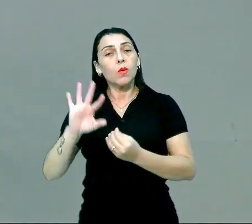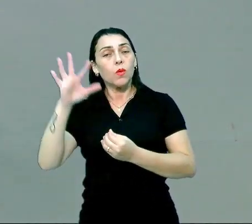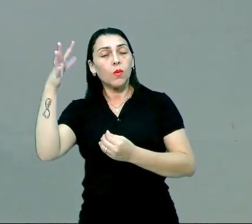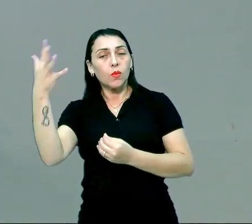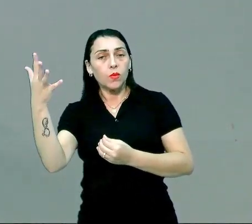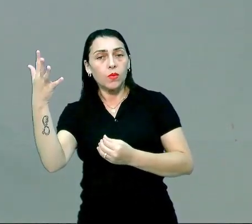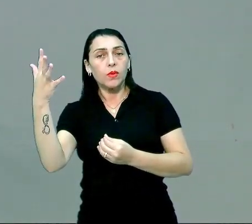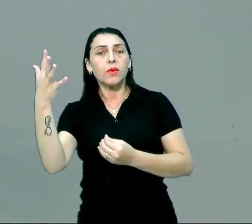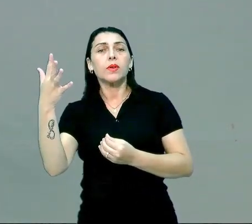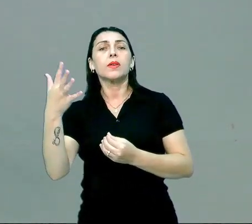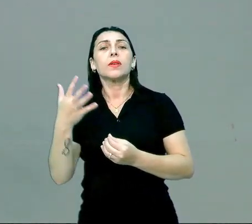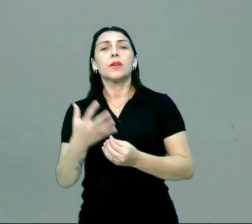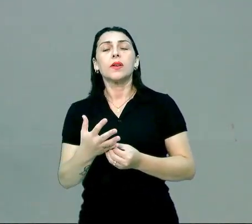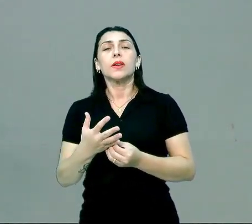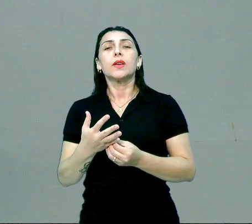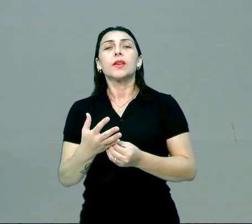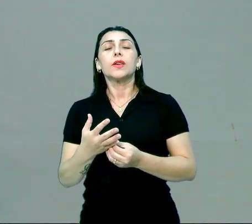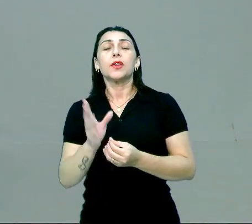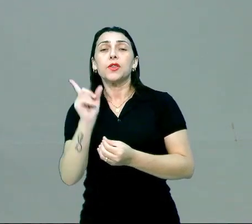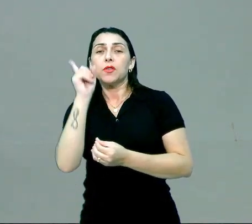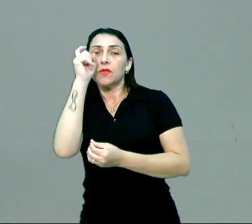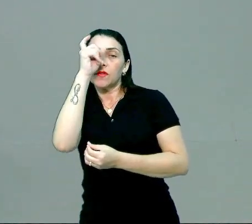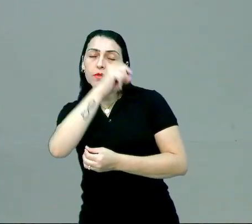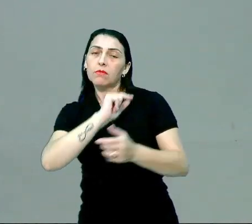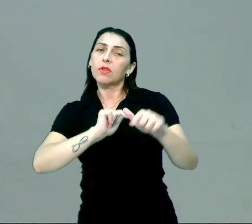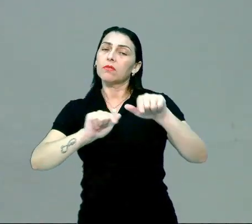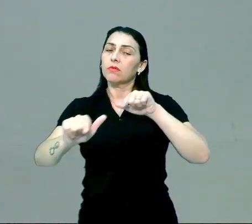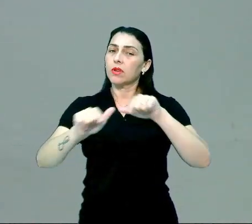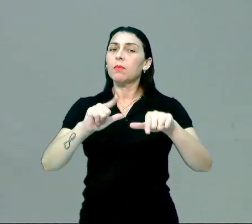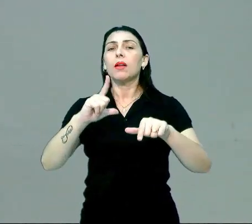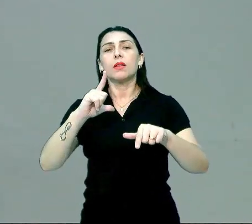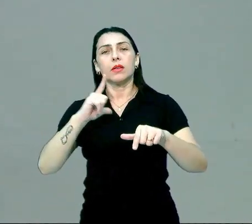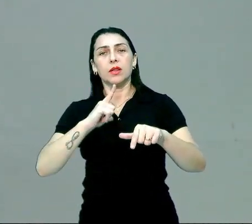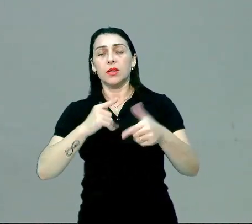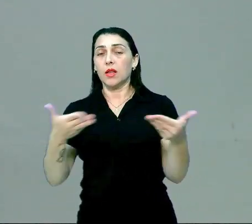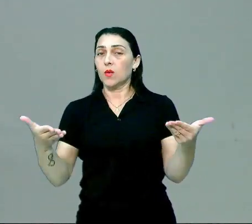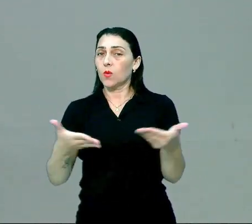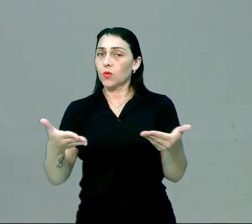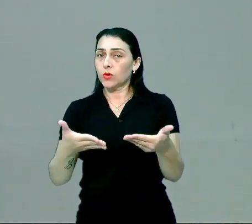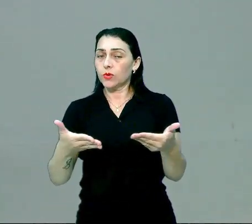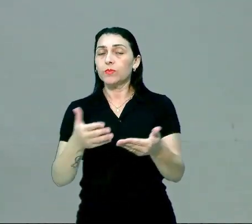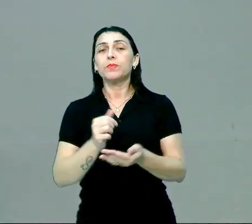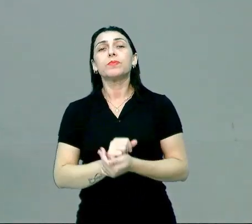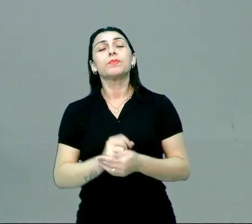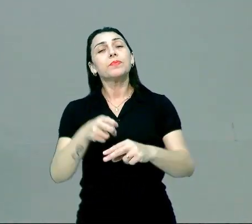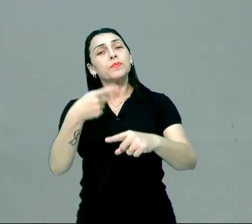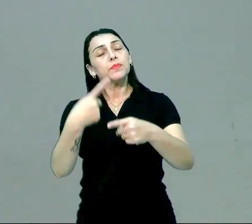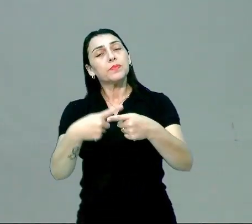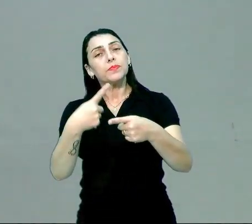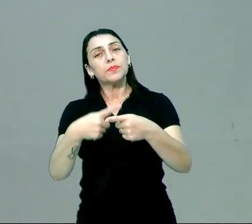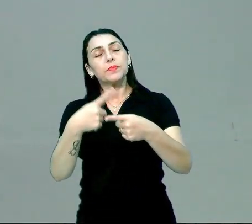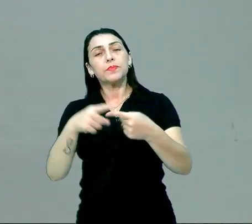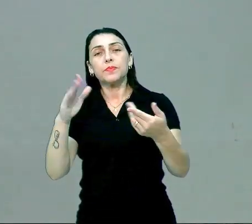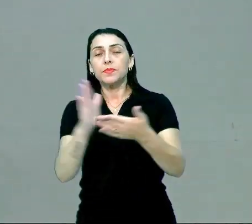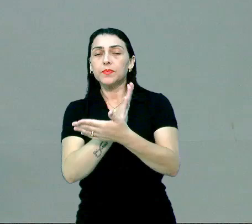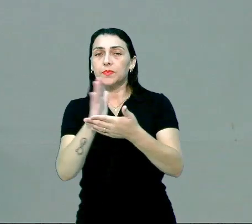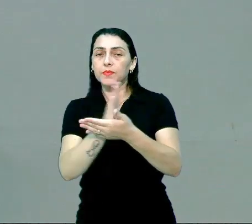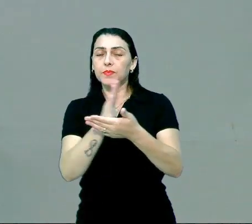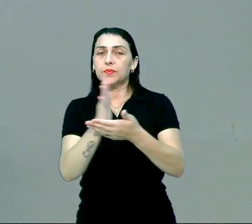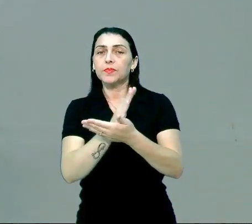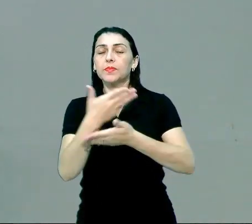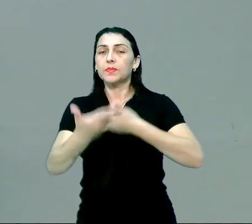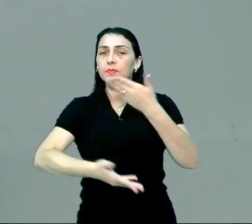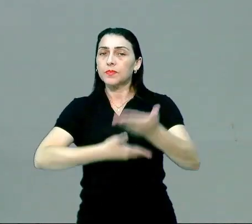de precarização do trabalho existente nos dias atuais. Porque muitas das vezes